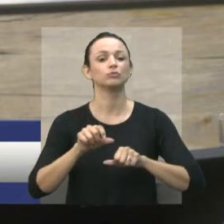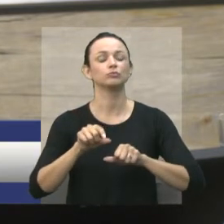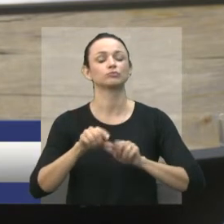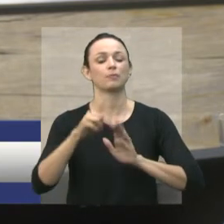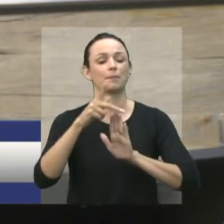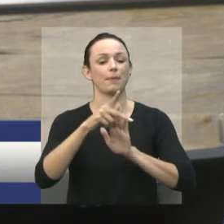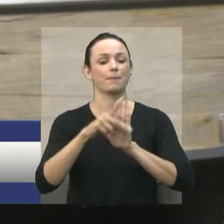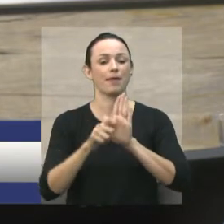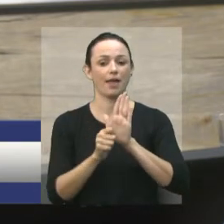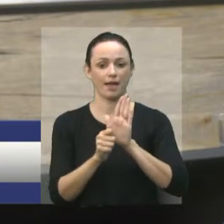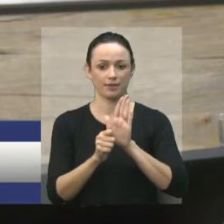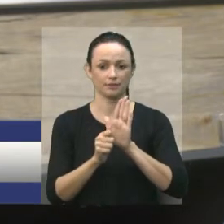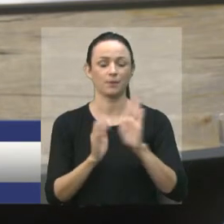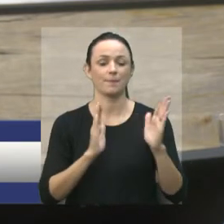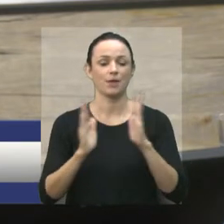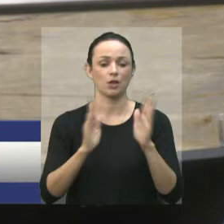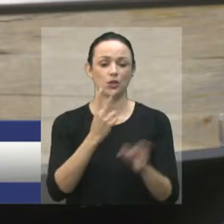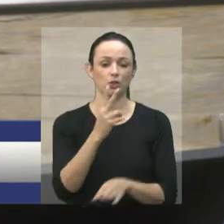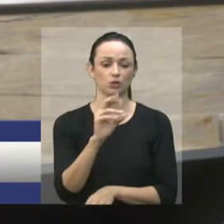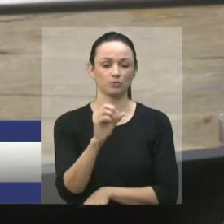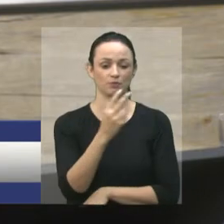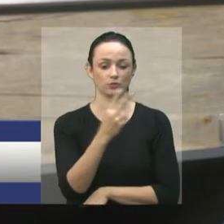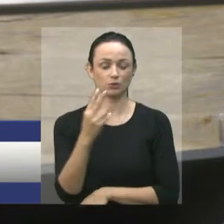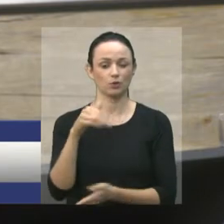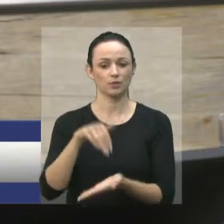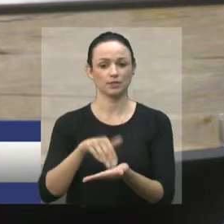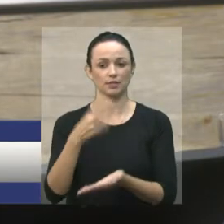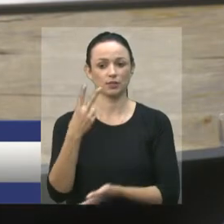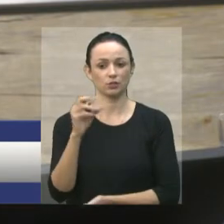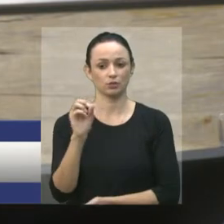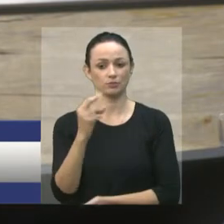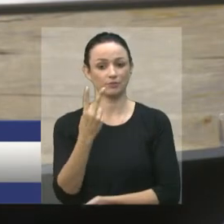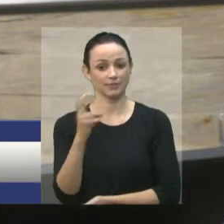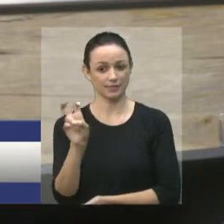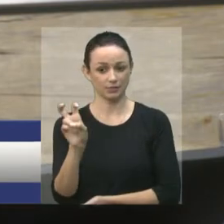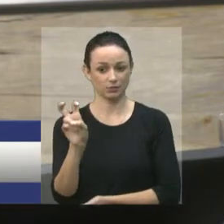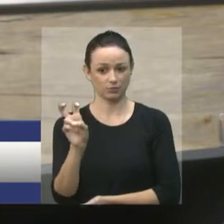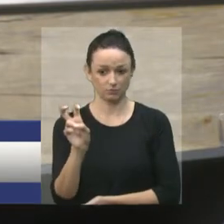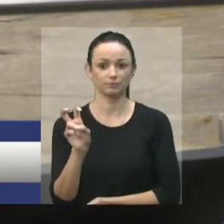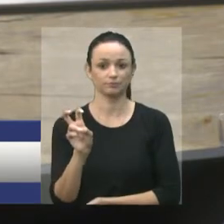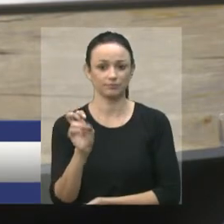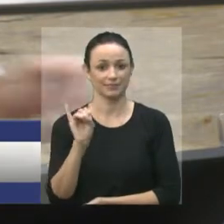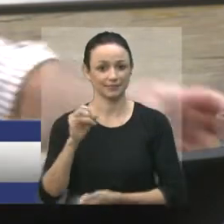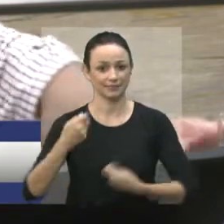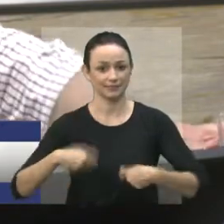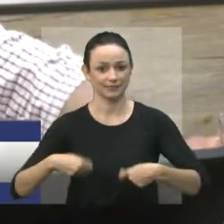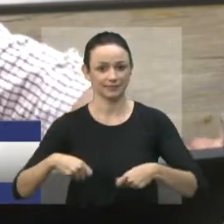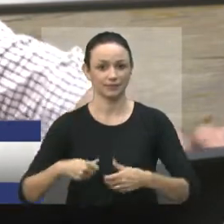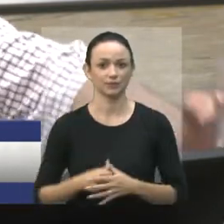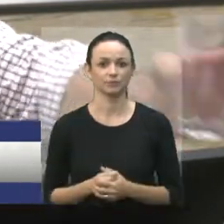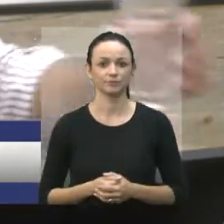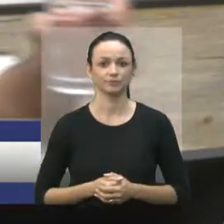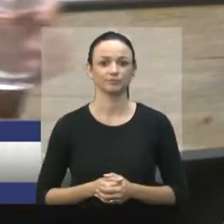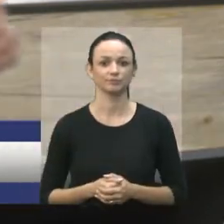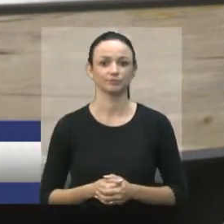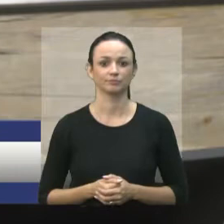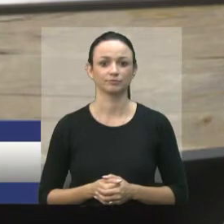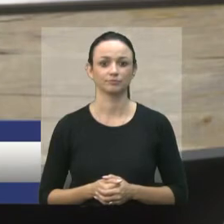plano plurianual para o período de 2022 a 2025, se